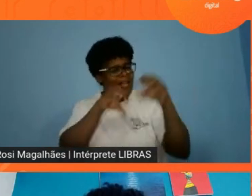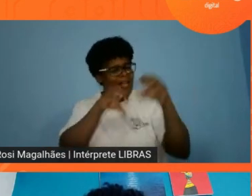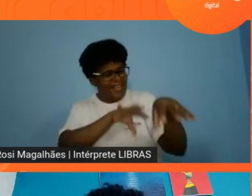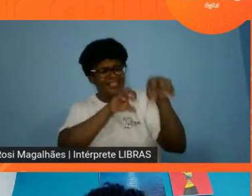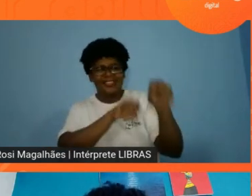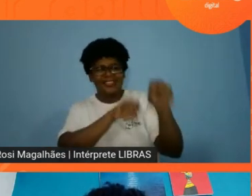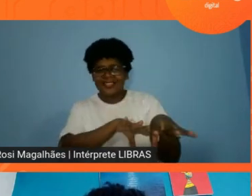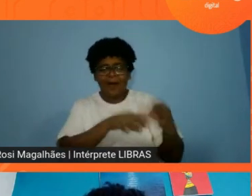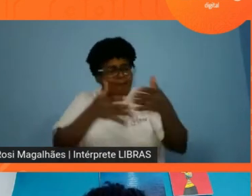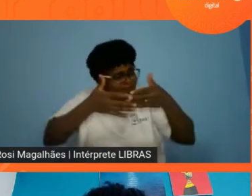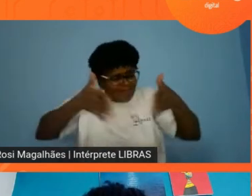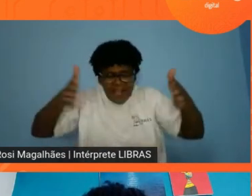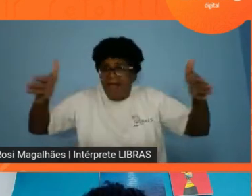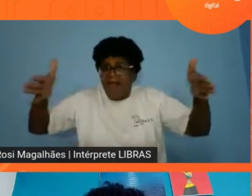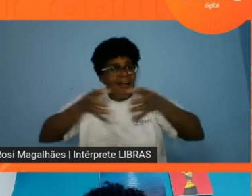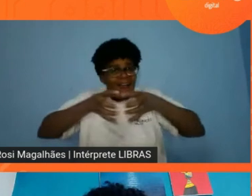isso.